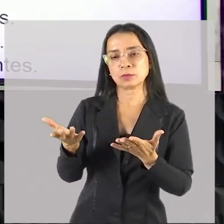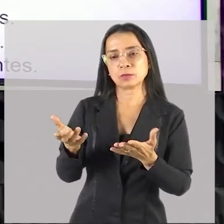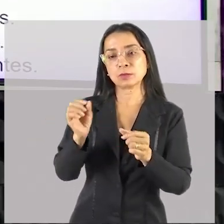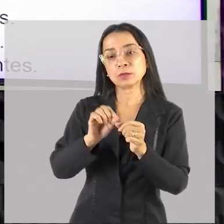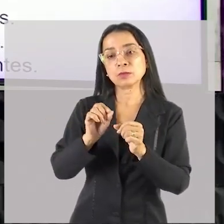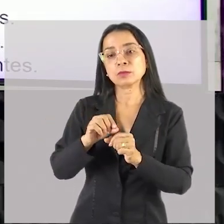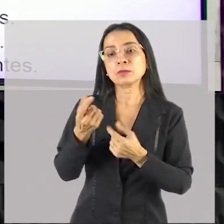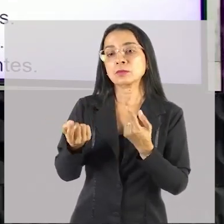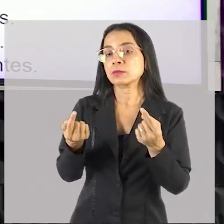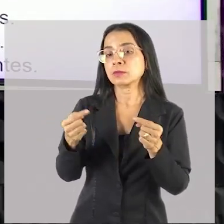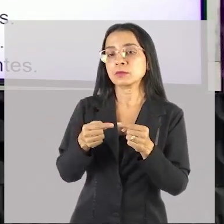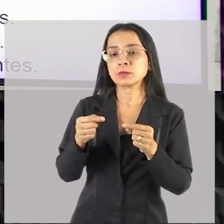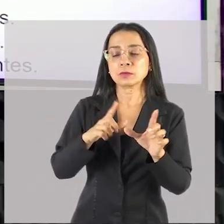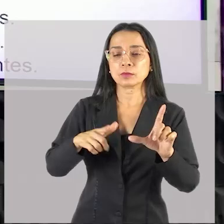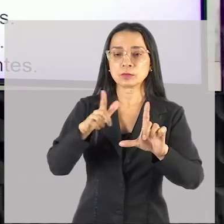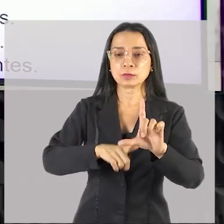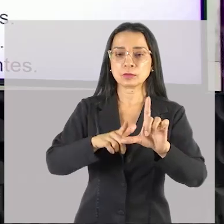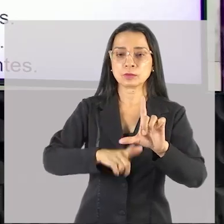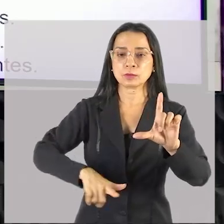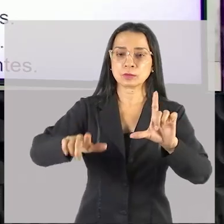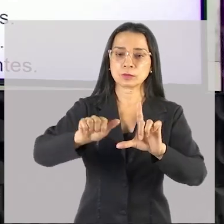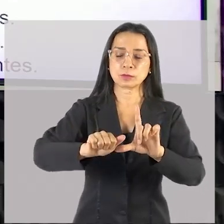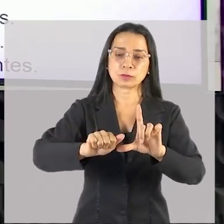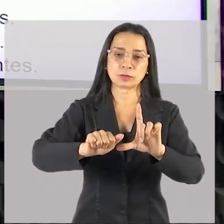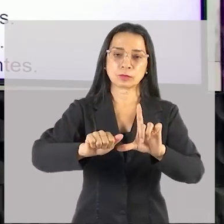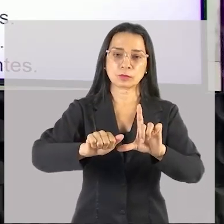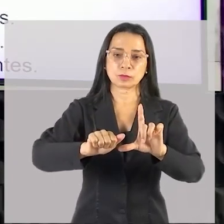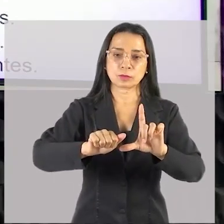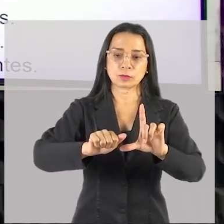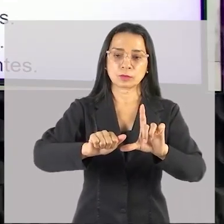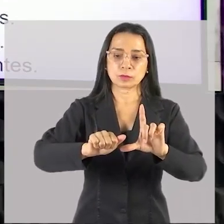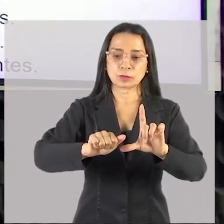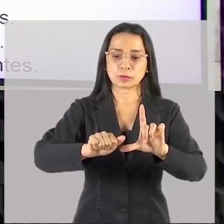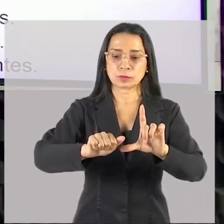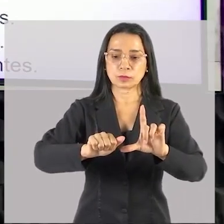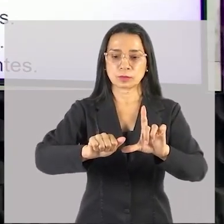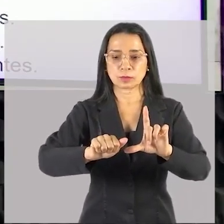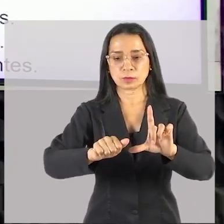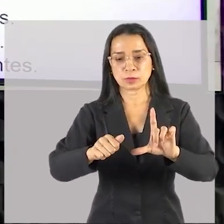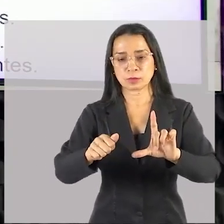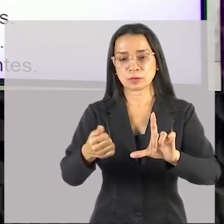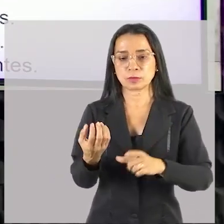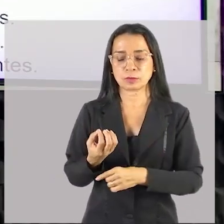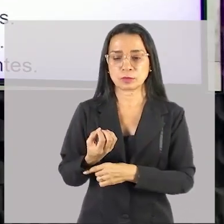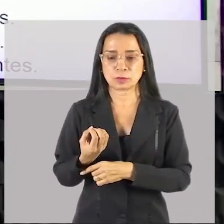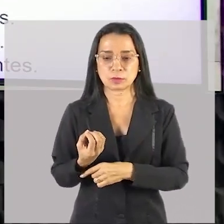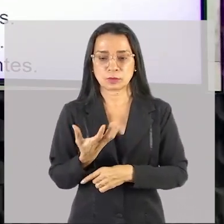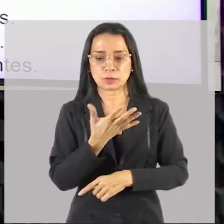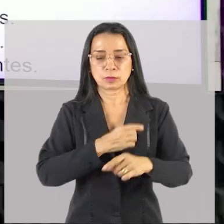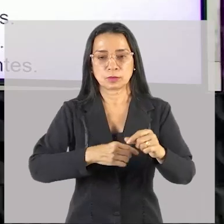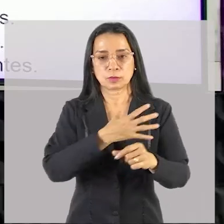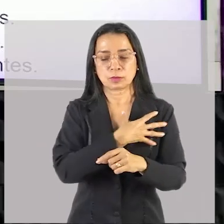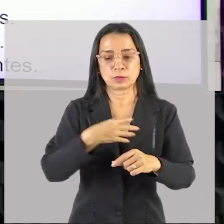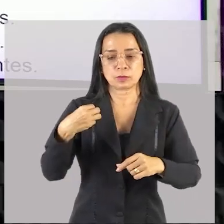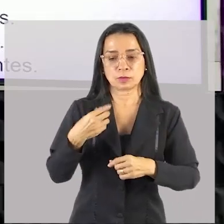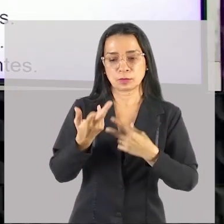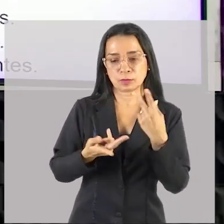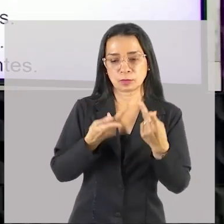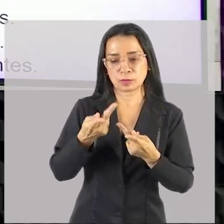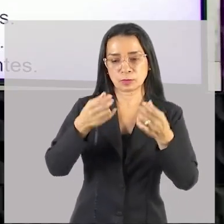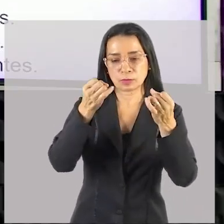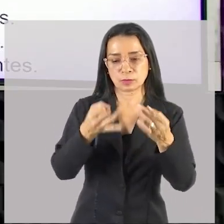quer de todos, quer dos melhores, ou quer daqueles que detêm o poder, ou algo desse gênero. De modo